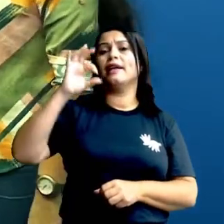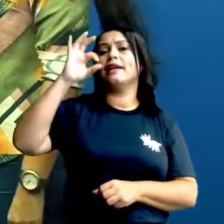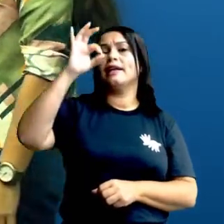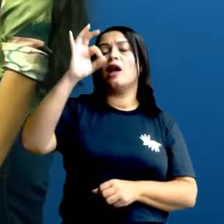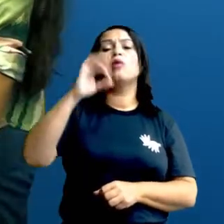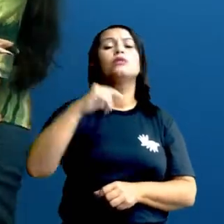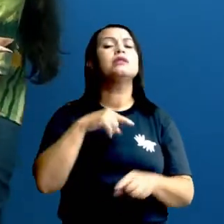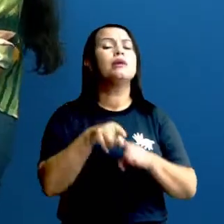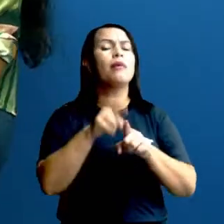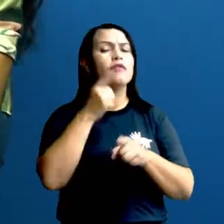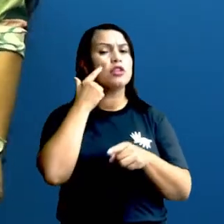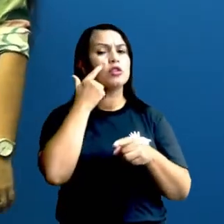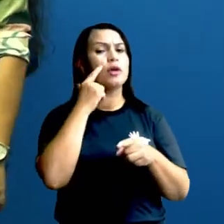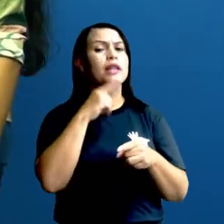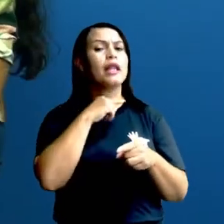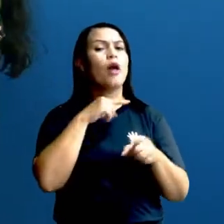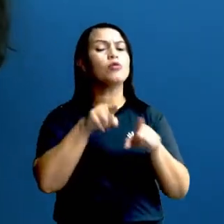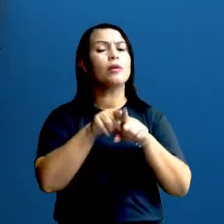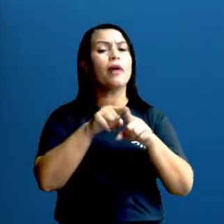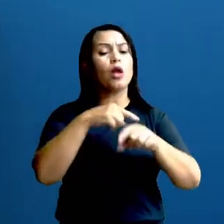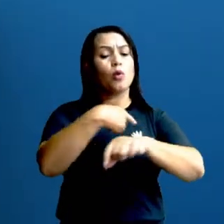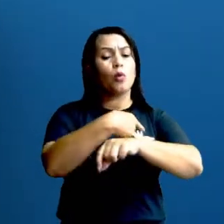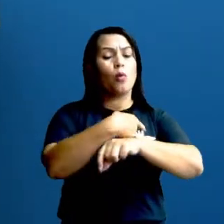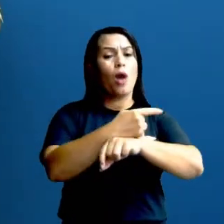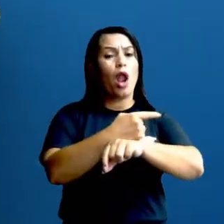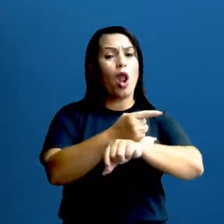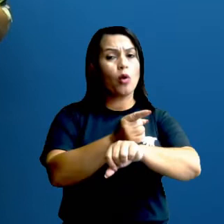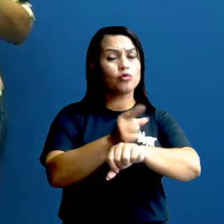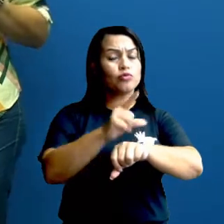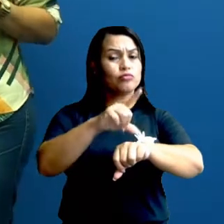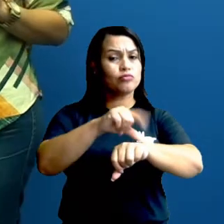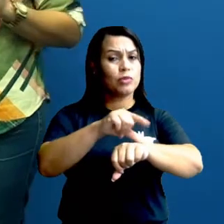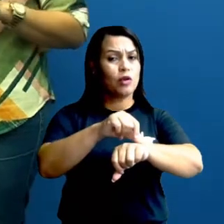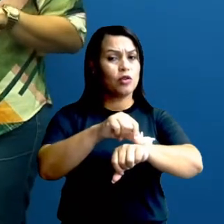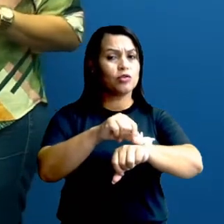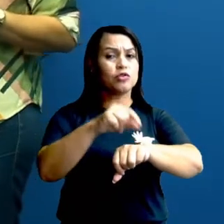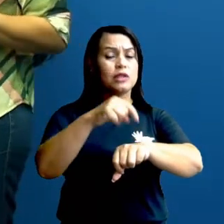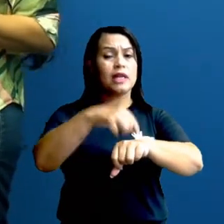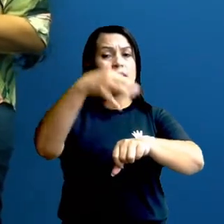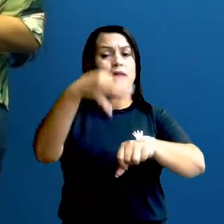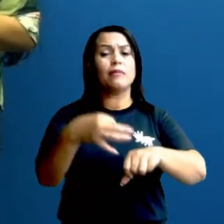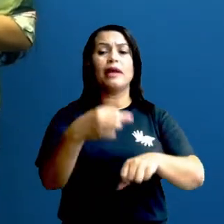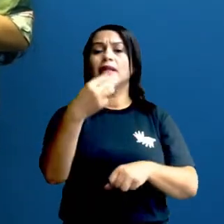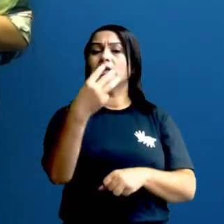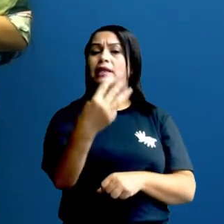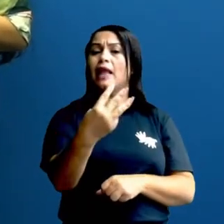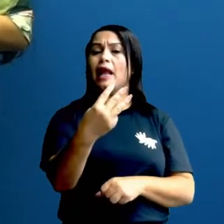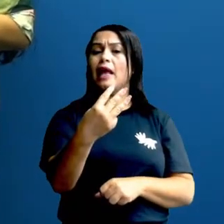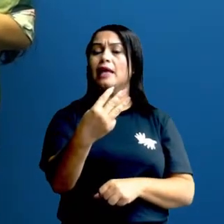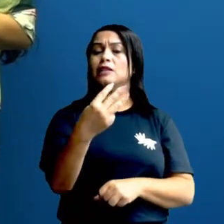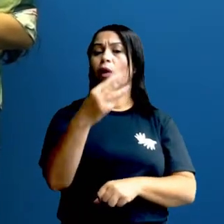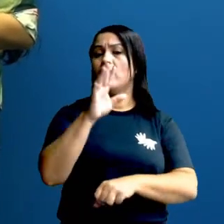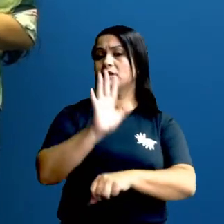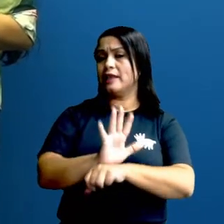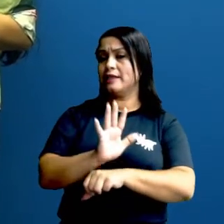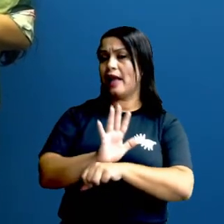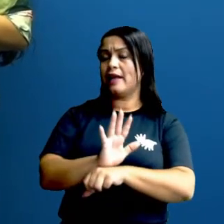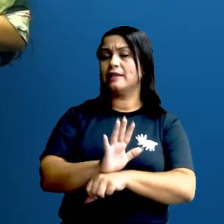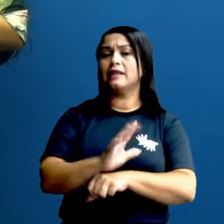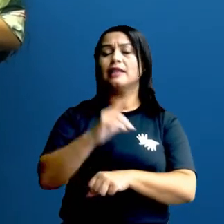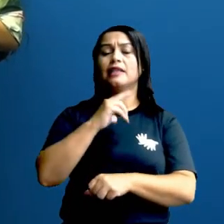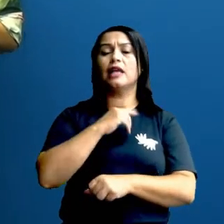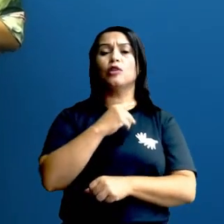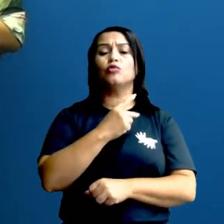né Então veja só aqui né esse relógio que está marcando exatamente três horas já tava ali então que os meus: